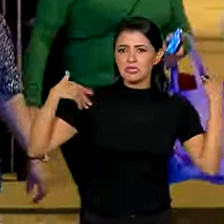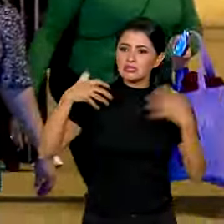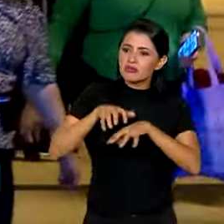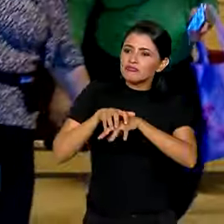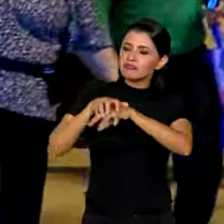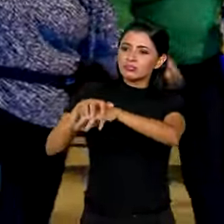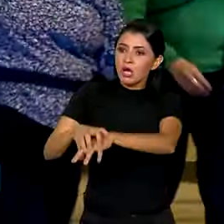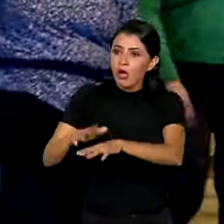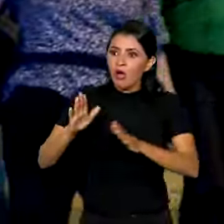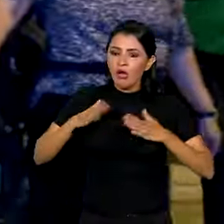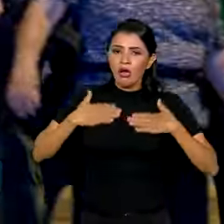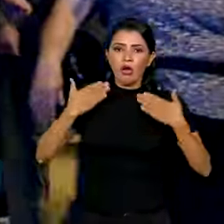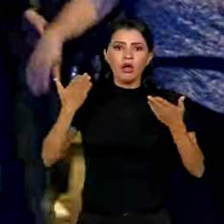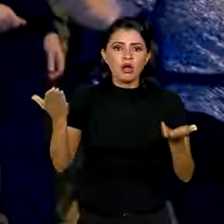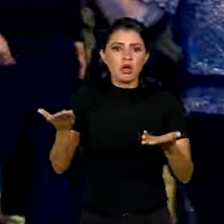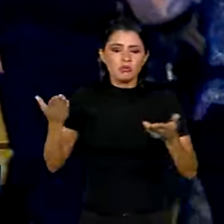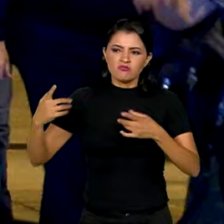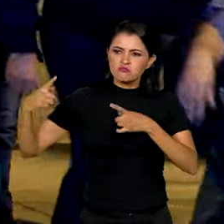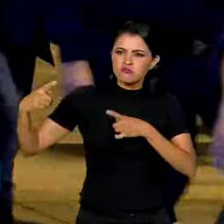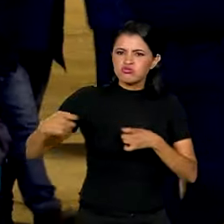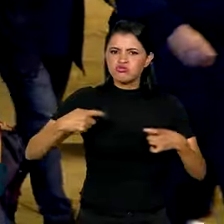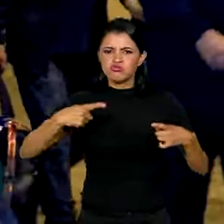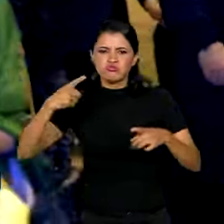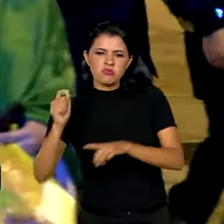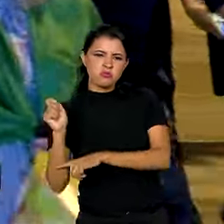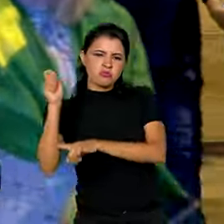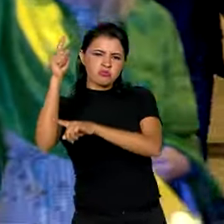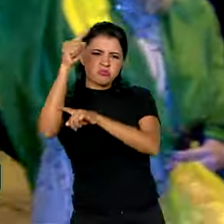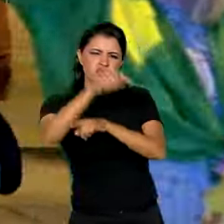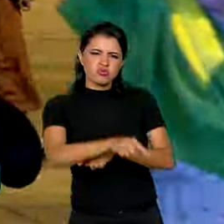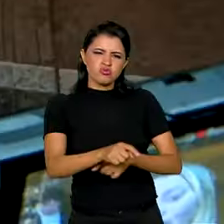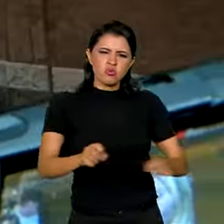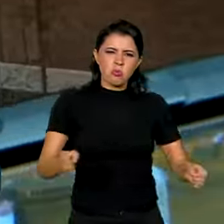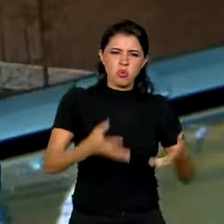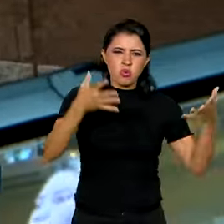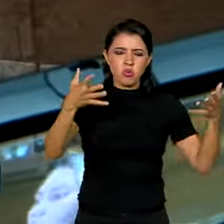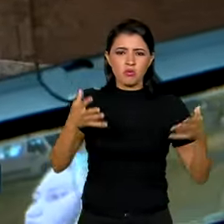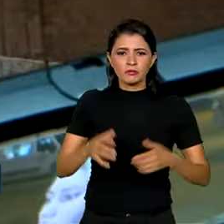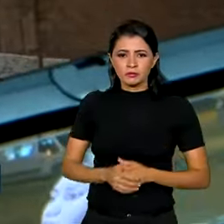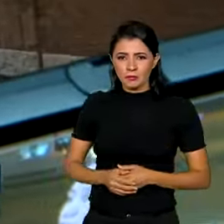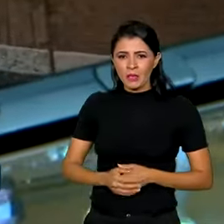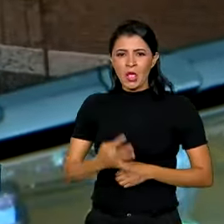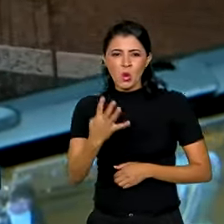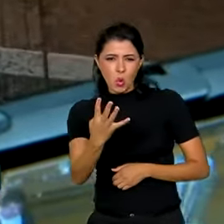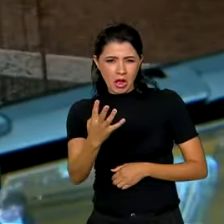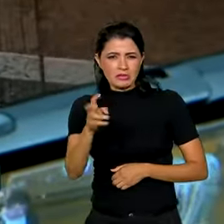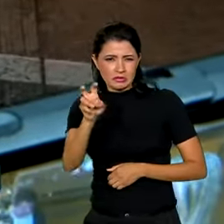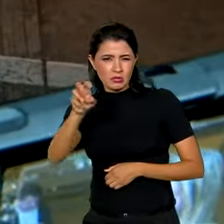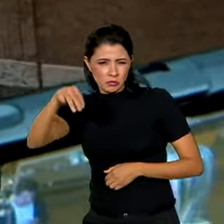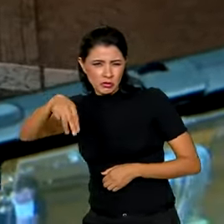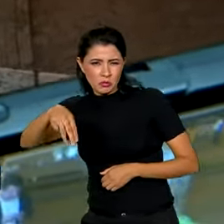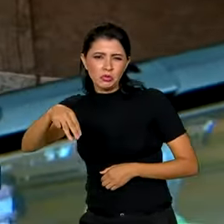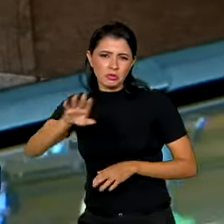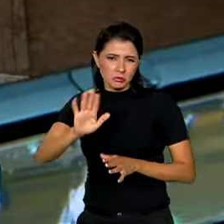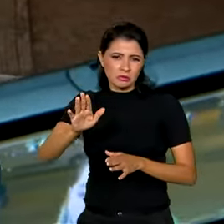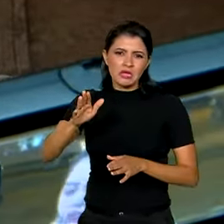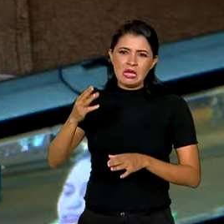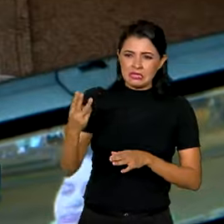foram surpreendidos pelos ataques do grupo extremista Hamas. Cada 4 ou 5 minutos cai em torno